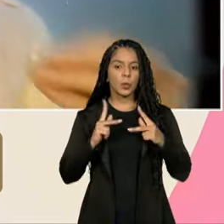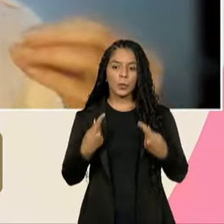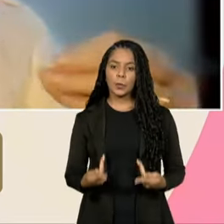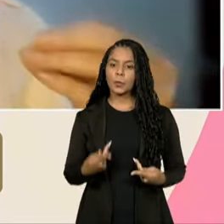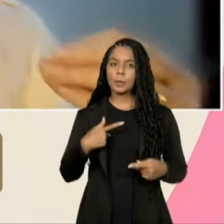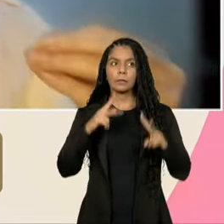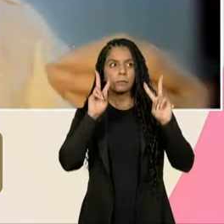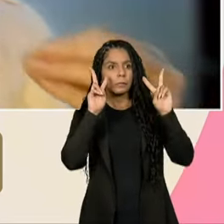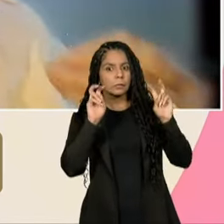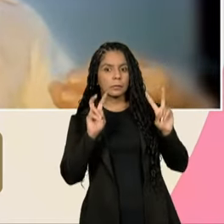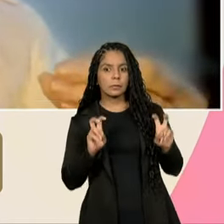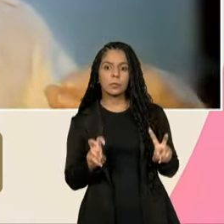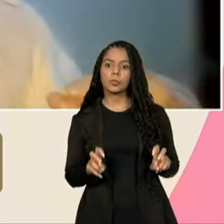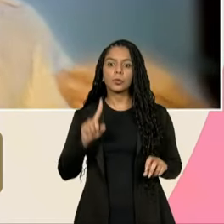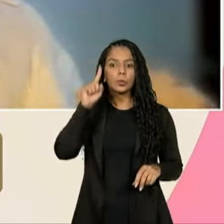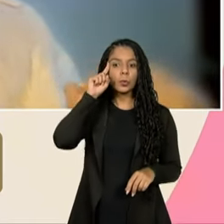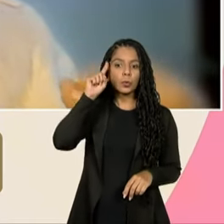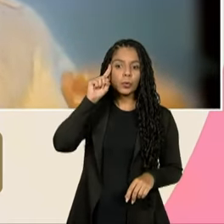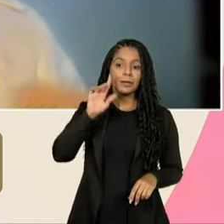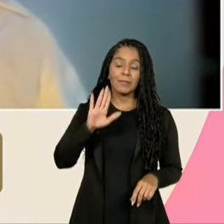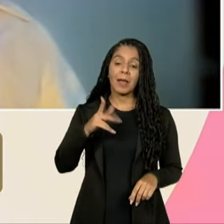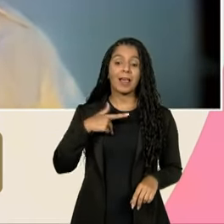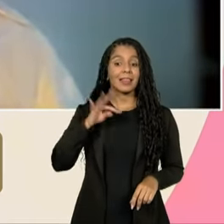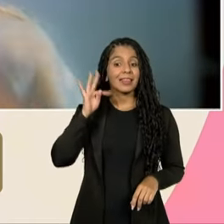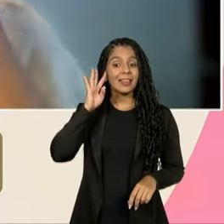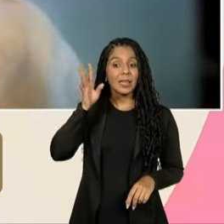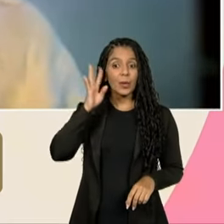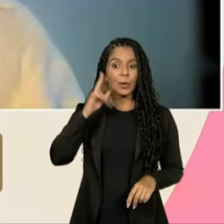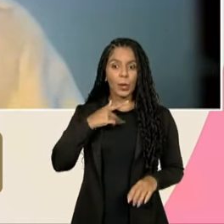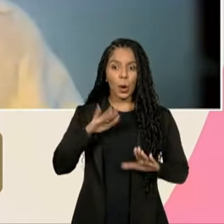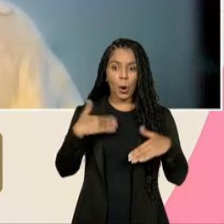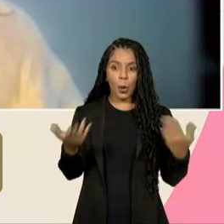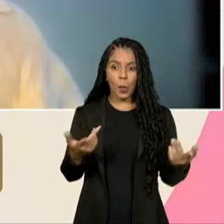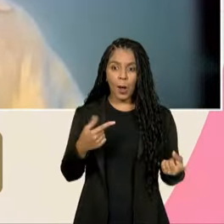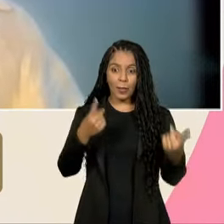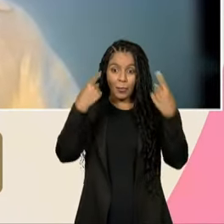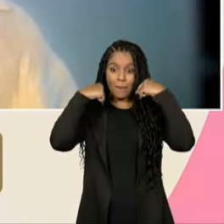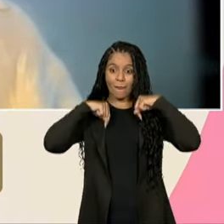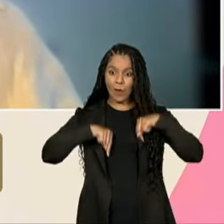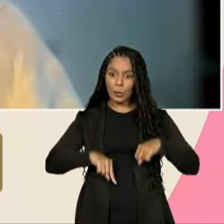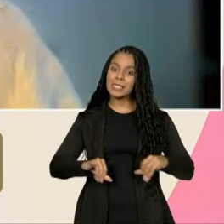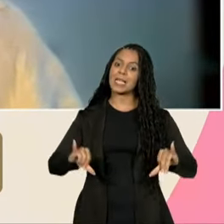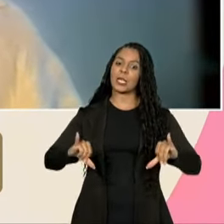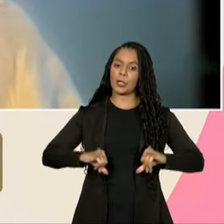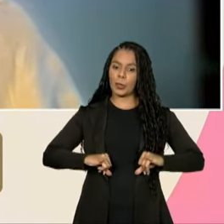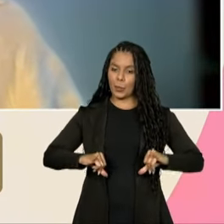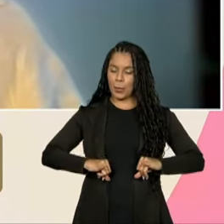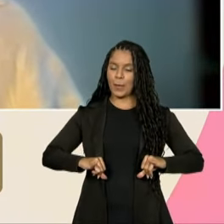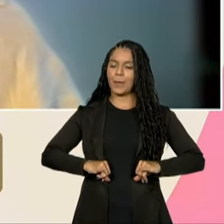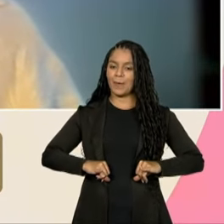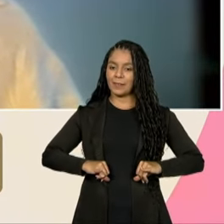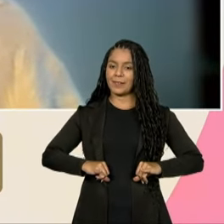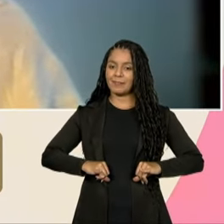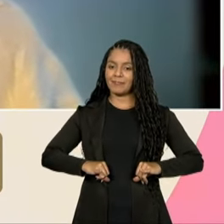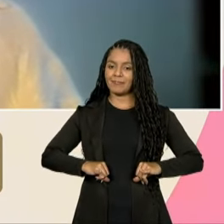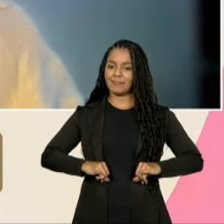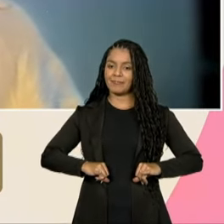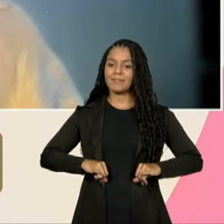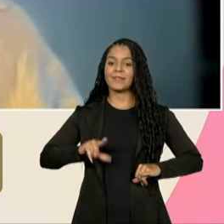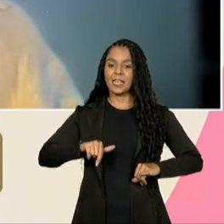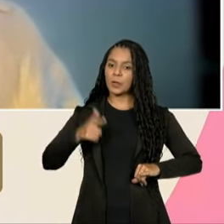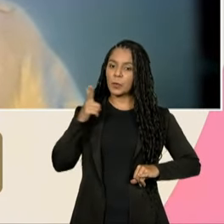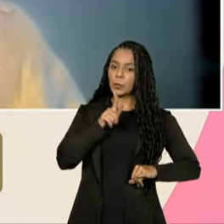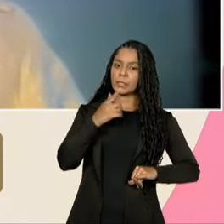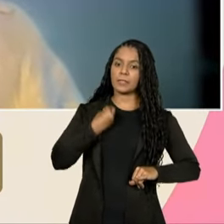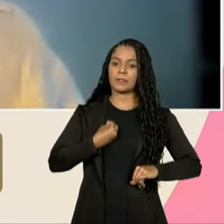com essa temática todo dia, mas na teoria. É a hora que você vira para o outro lado e passa a ser uma